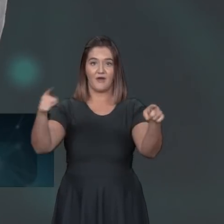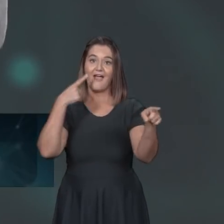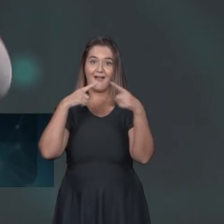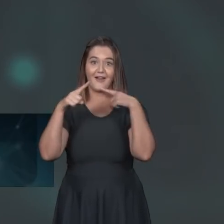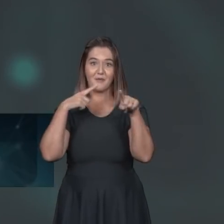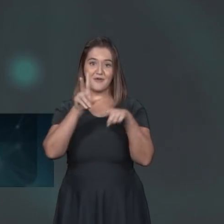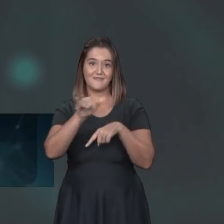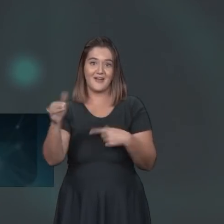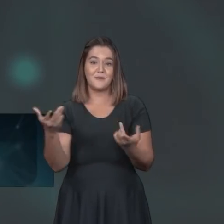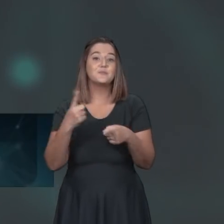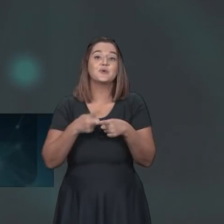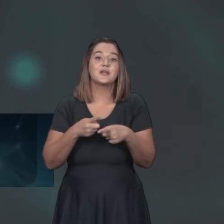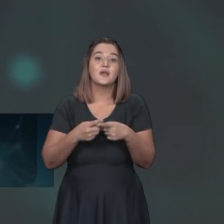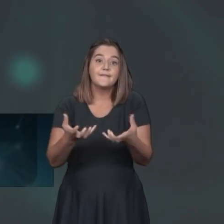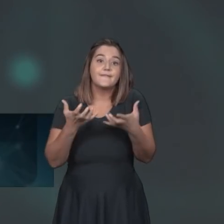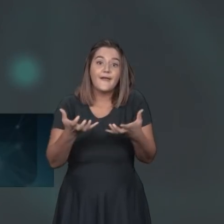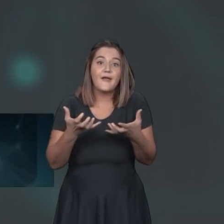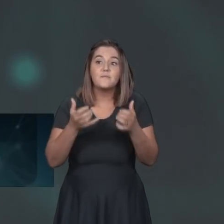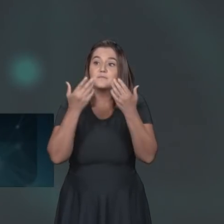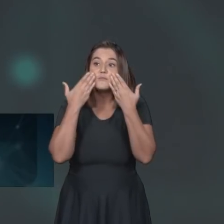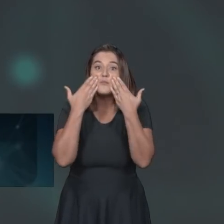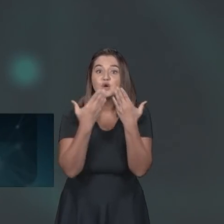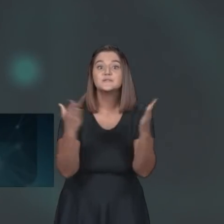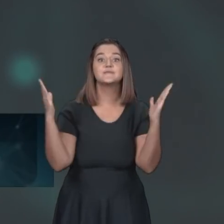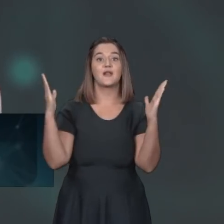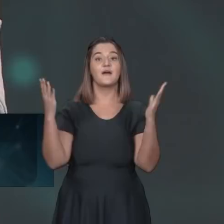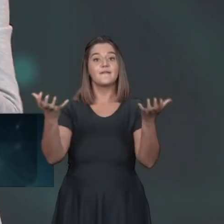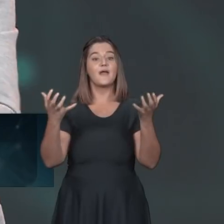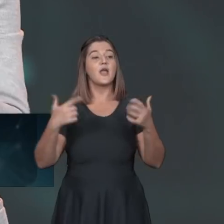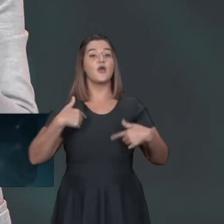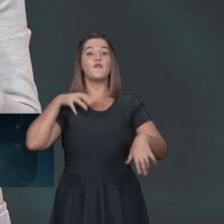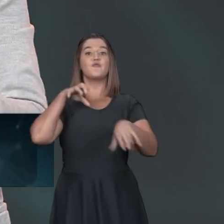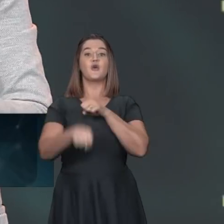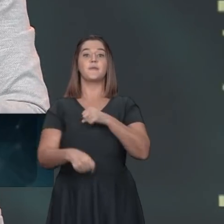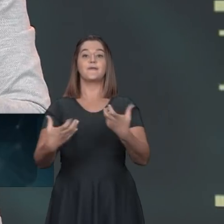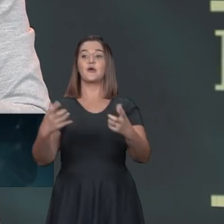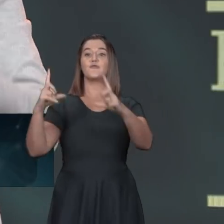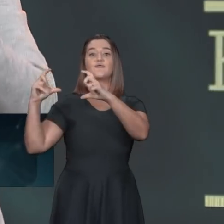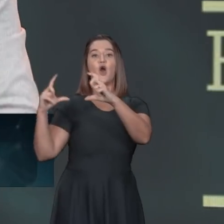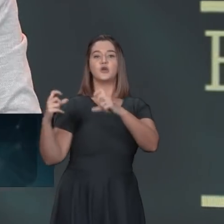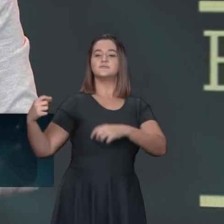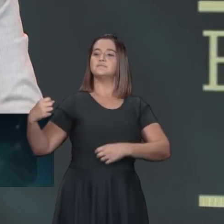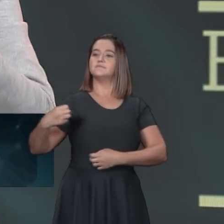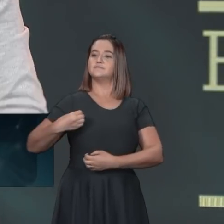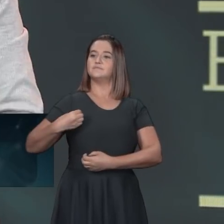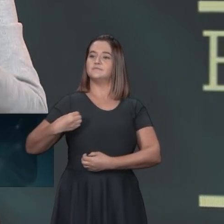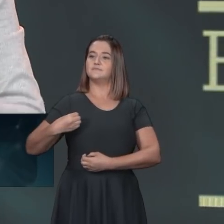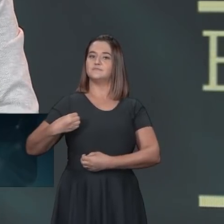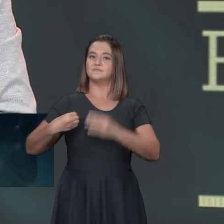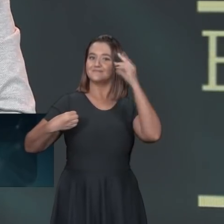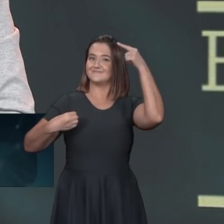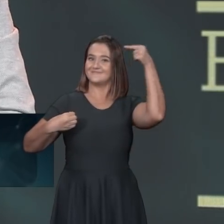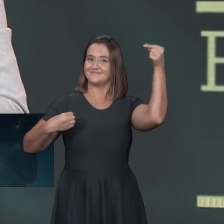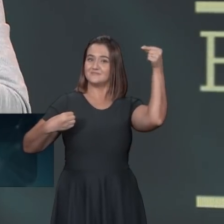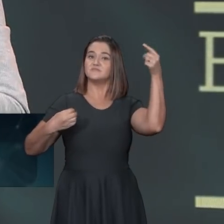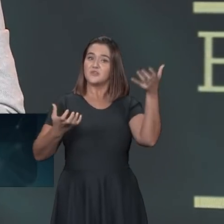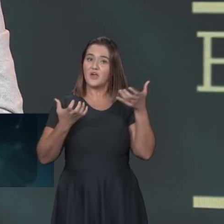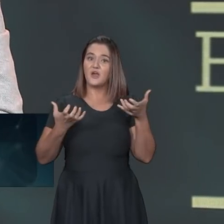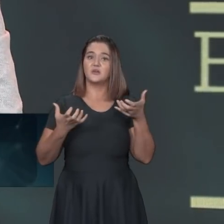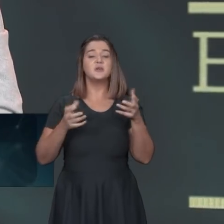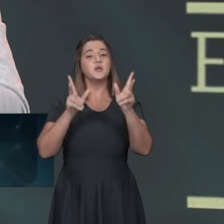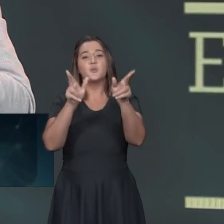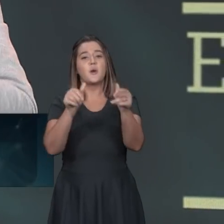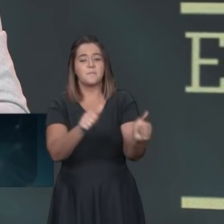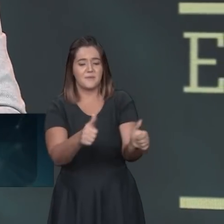quer colocar o seu diploma na parede, por que você não mostra a melhor característica da sua vida? Eu nasci de novo. Então